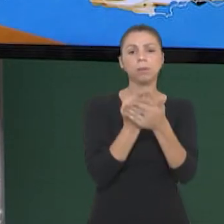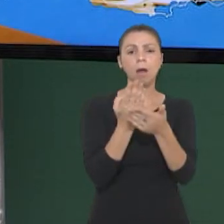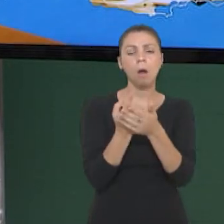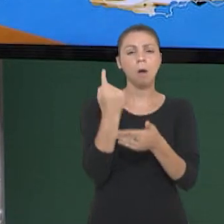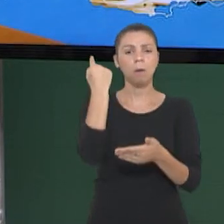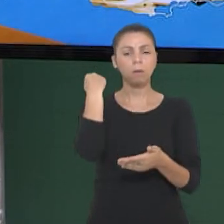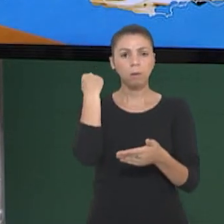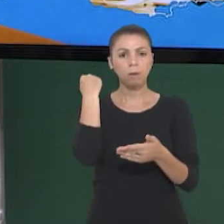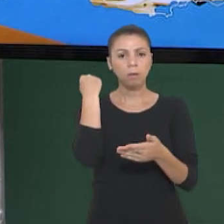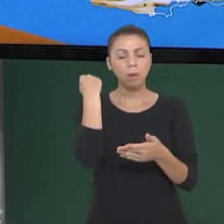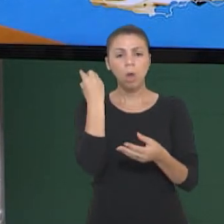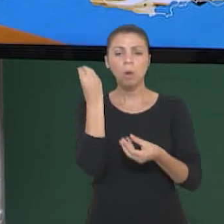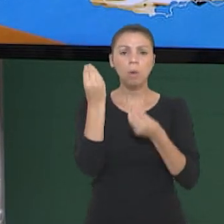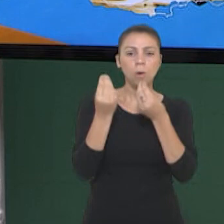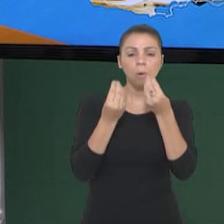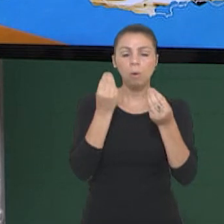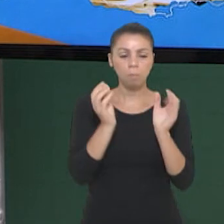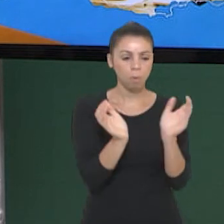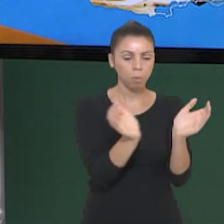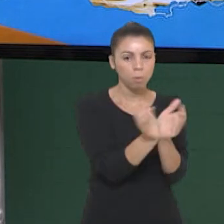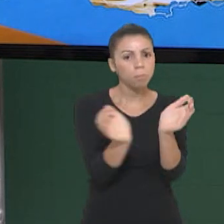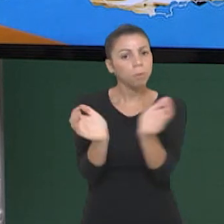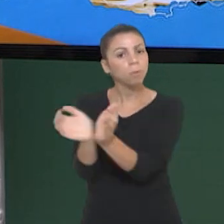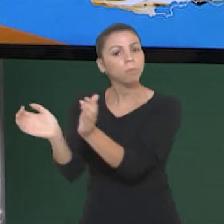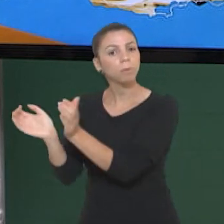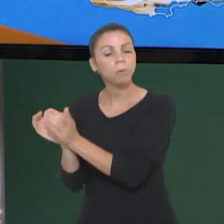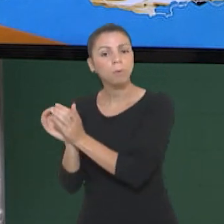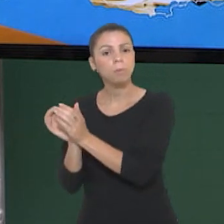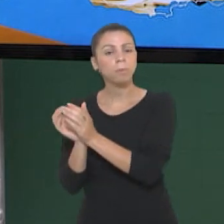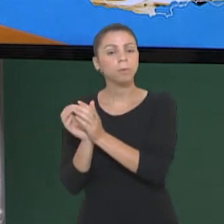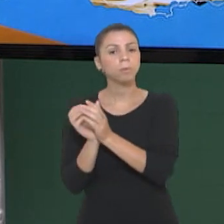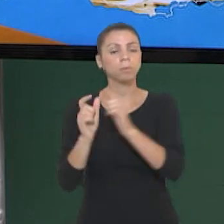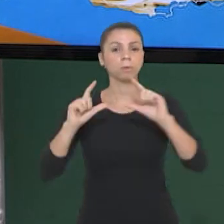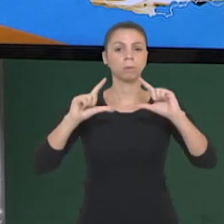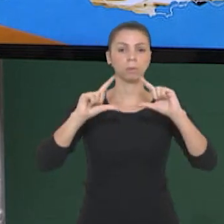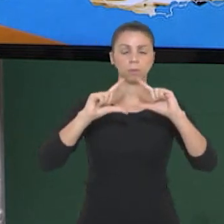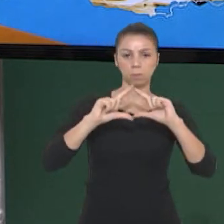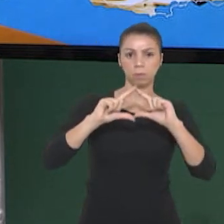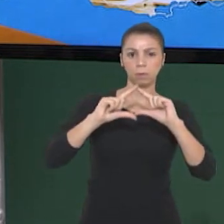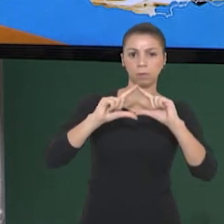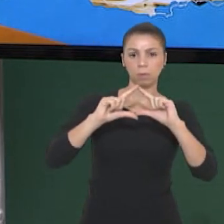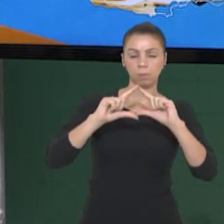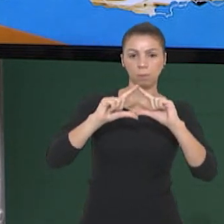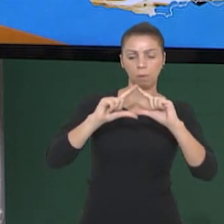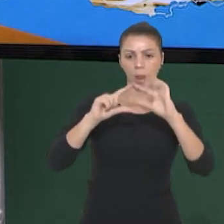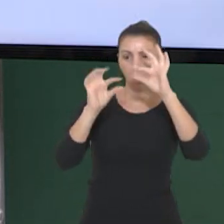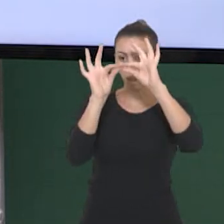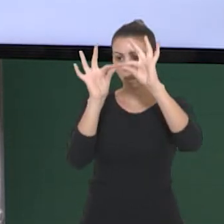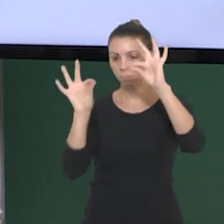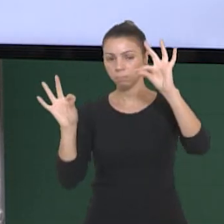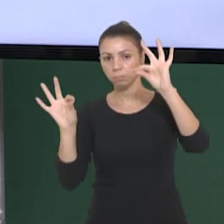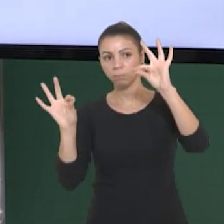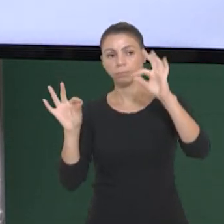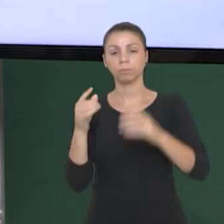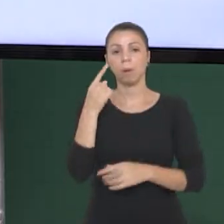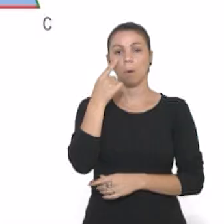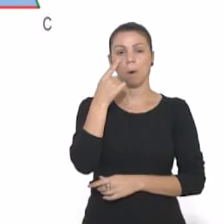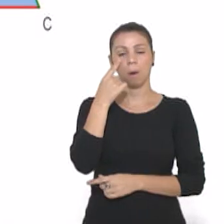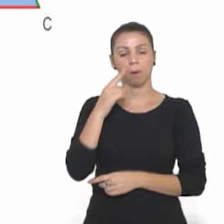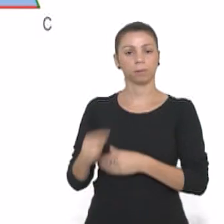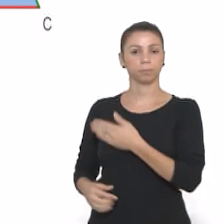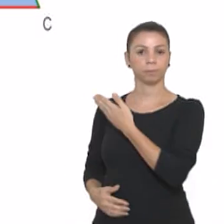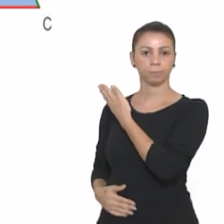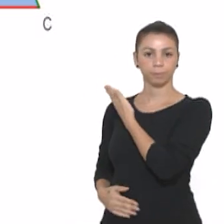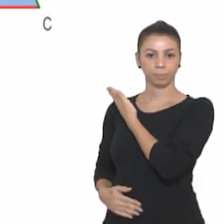de triângulos? Nós falamos sobre a classificação de triângulos quanto ao seu lado. Vamos olhar? Então,